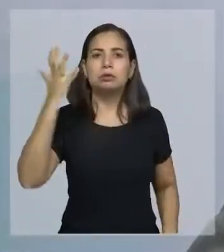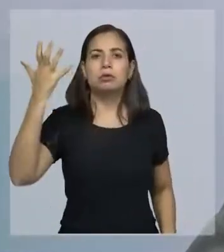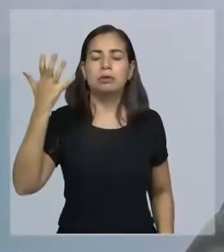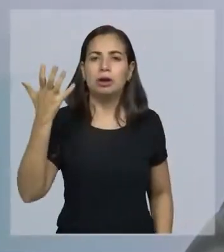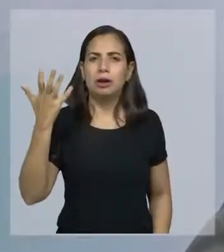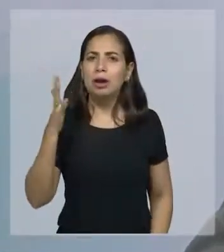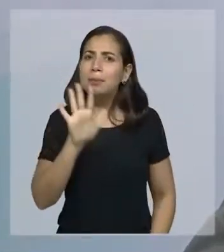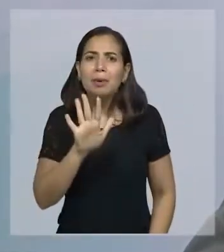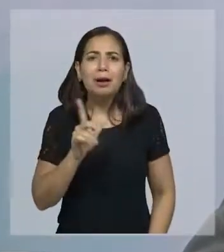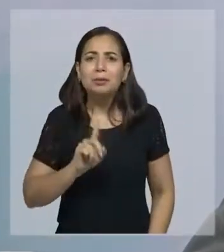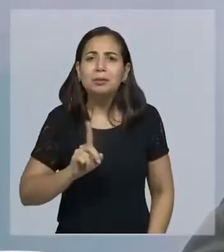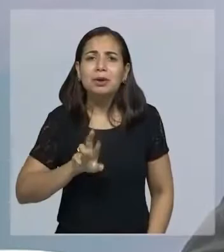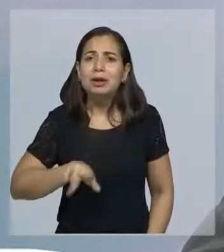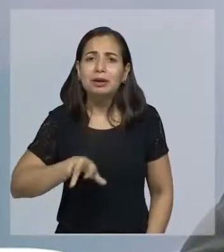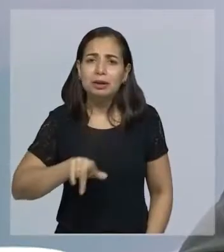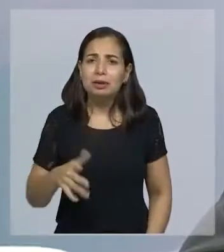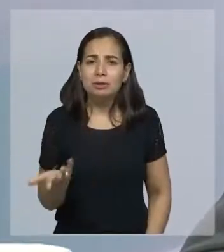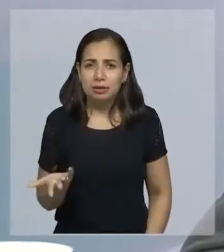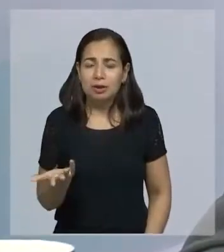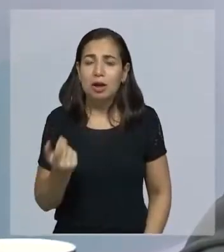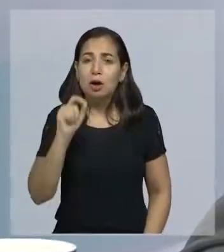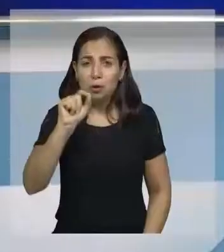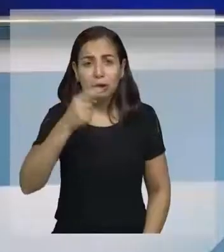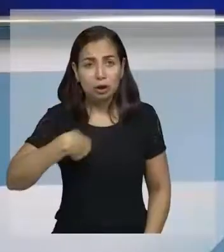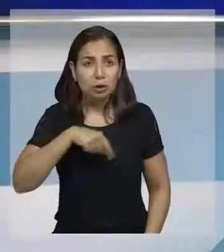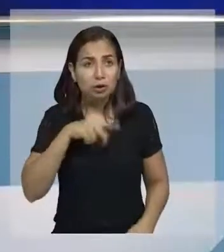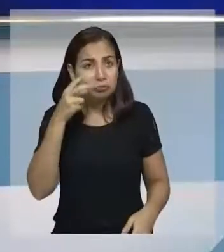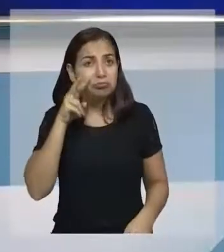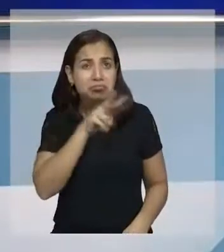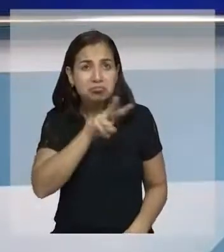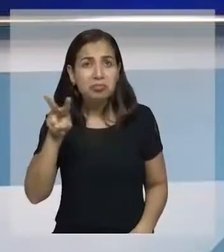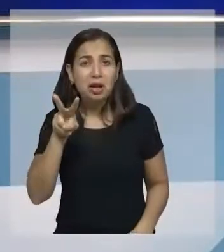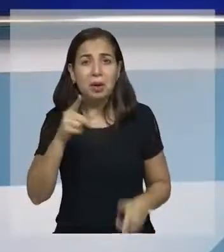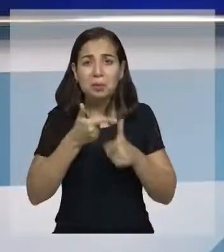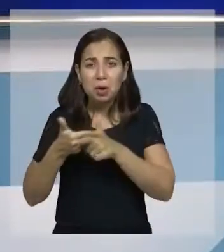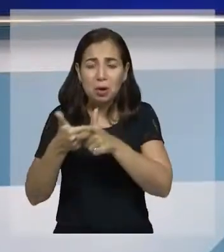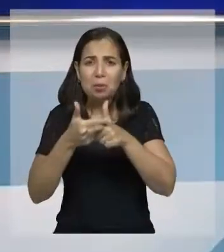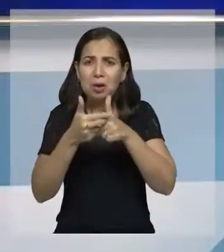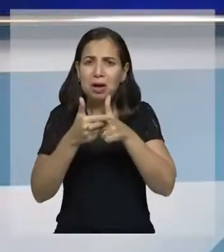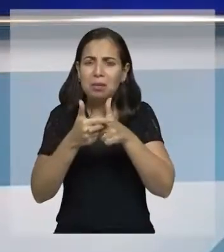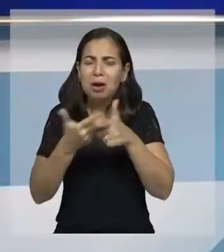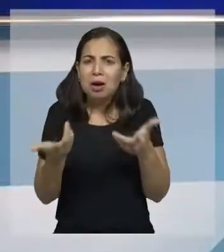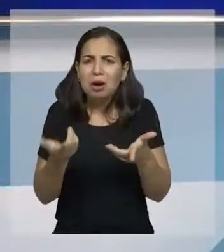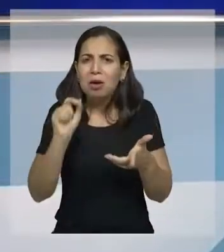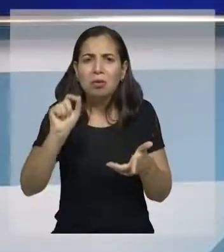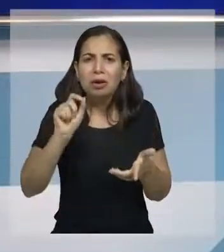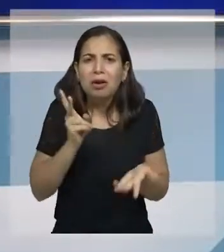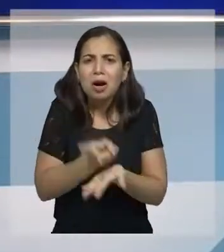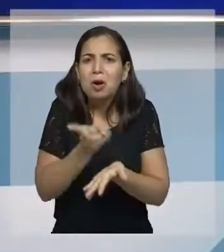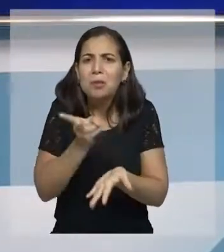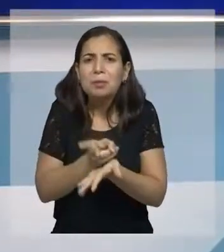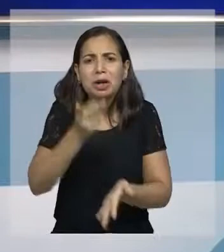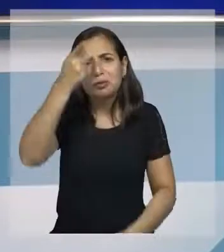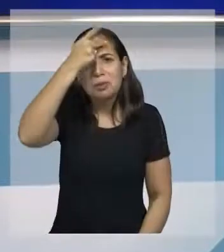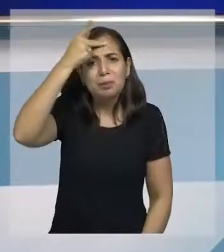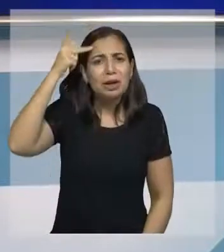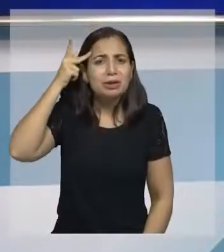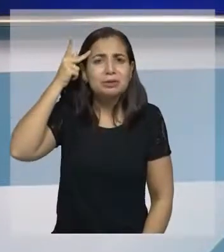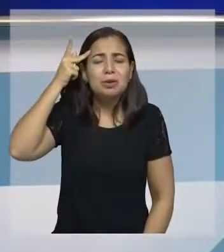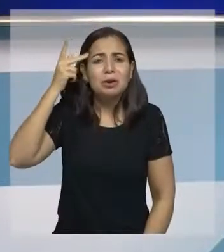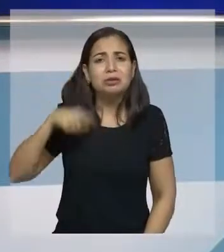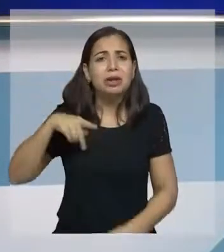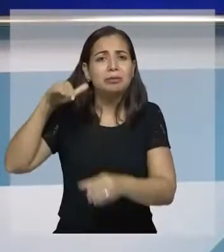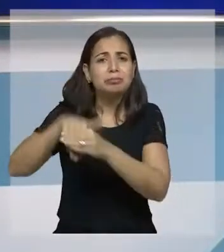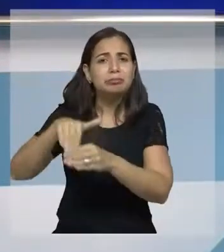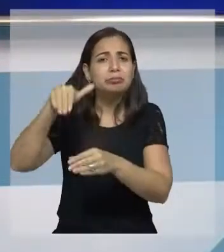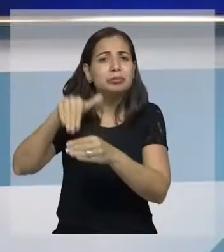aí, esse cenário é composto pelos mesmos, os mesmos que estamos a renunciar. Vejamos, por exemplo, a coligação